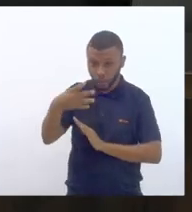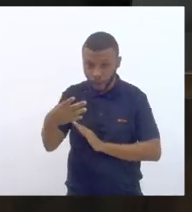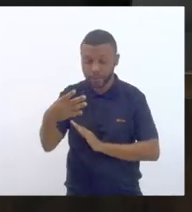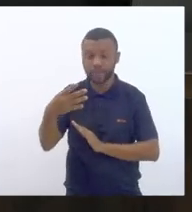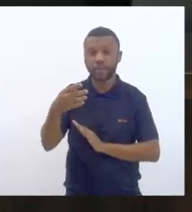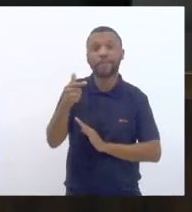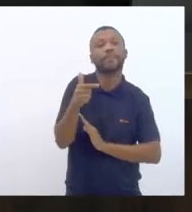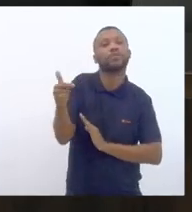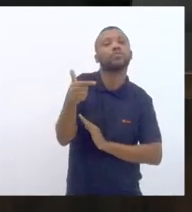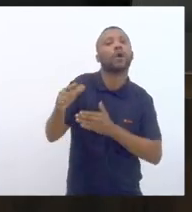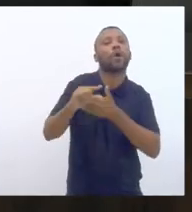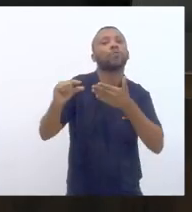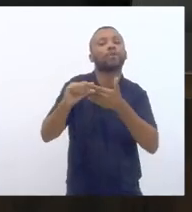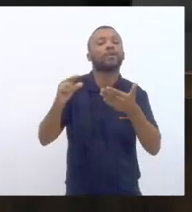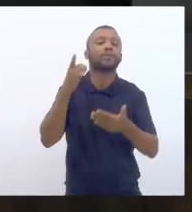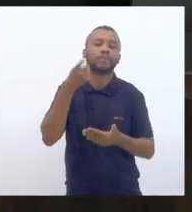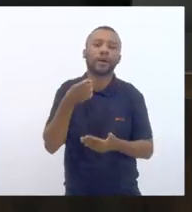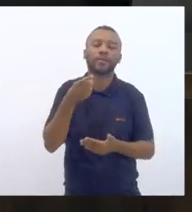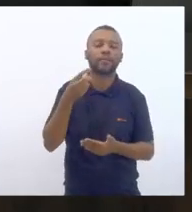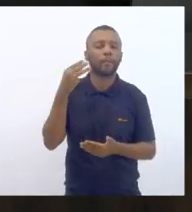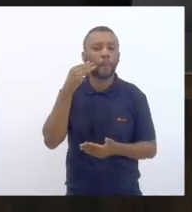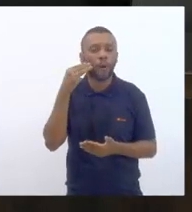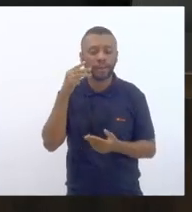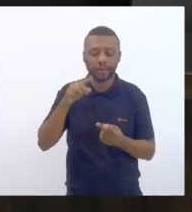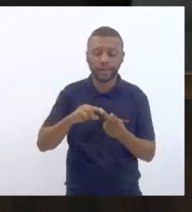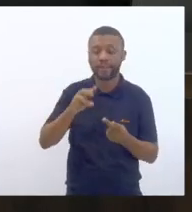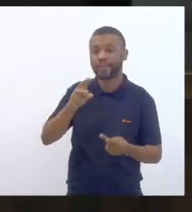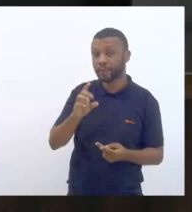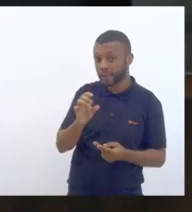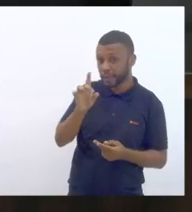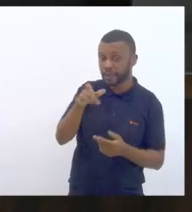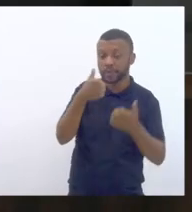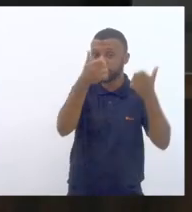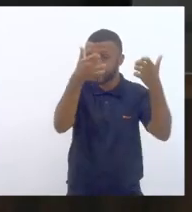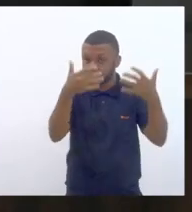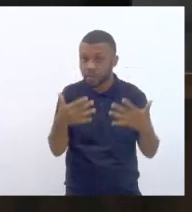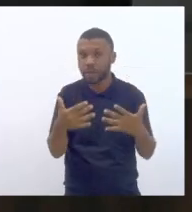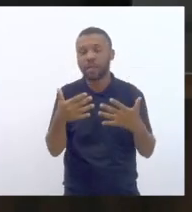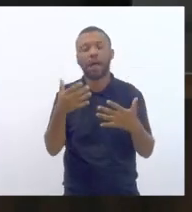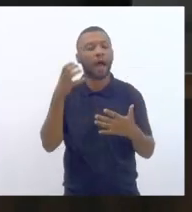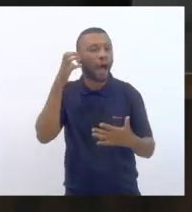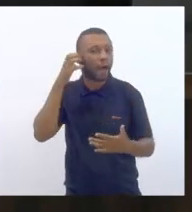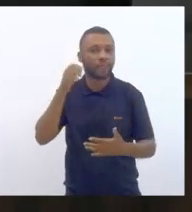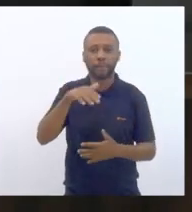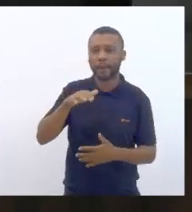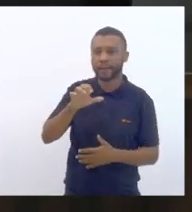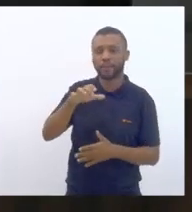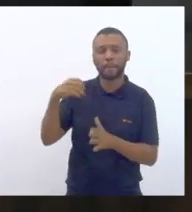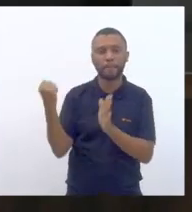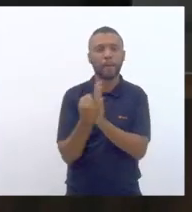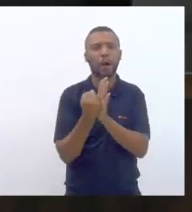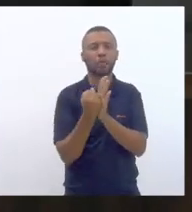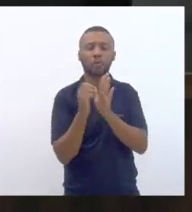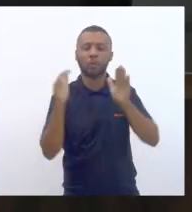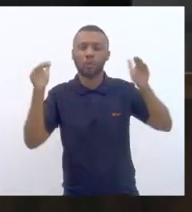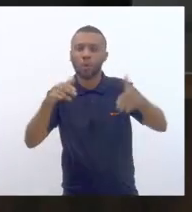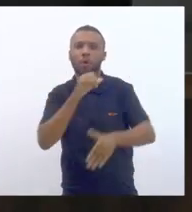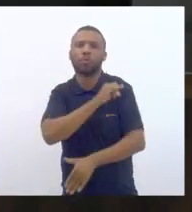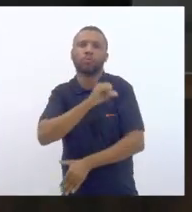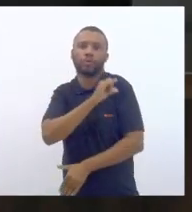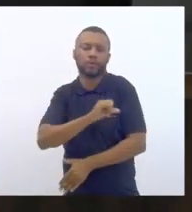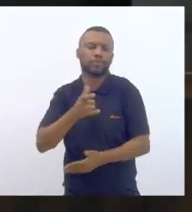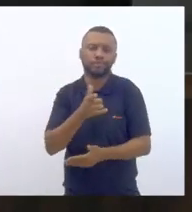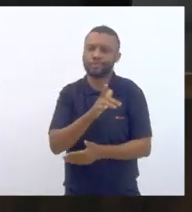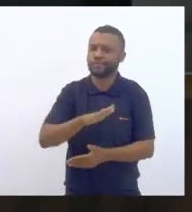dos deputados Mônica Francisco e Valdeque Carneiro, que declara a Rádio MEC como patrimônio histórico, cultural e material do Estado do Rio de Janeiro, pendendo de